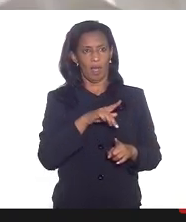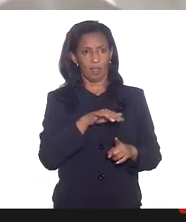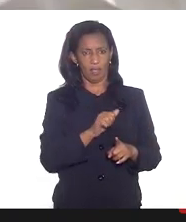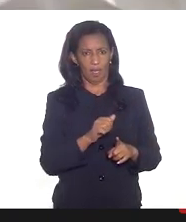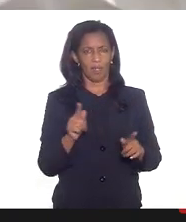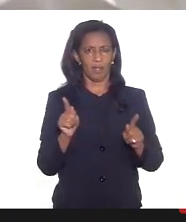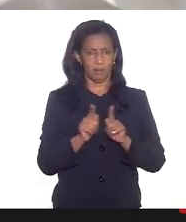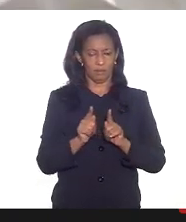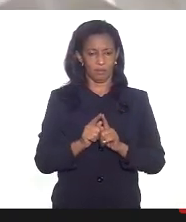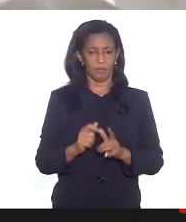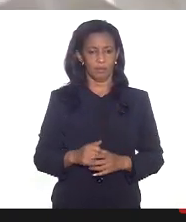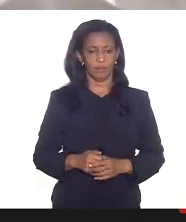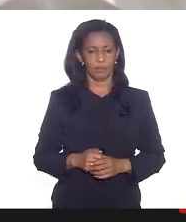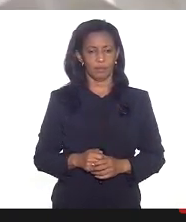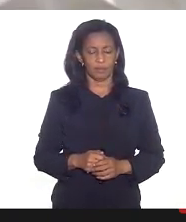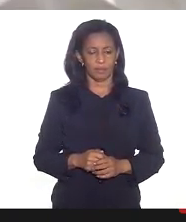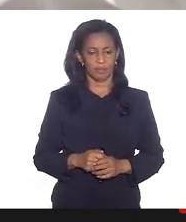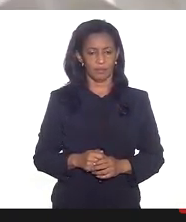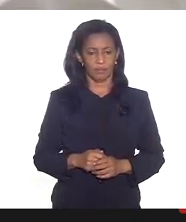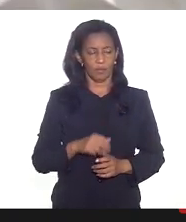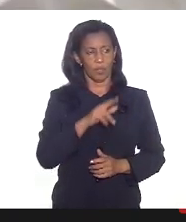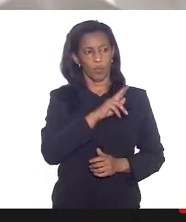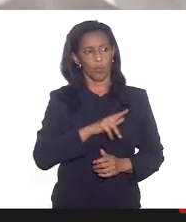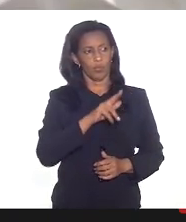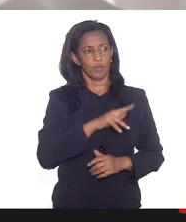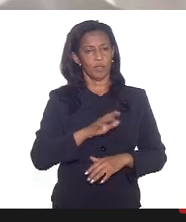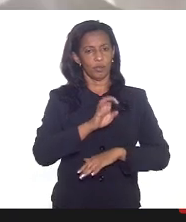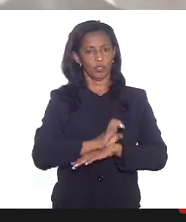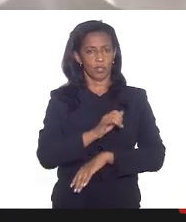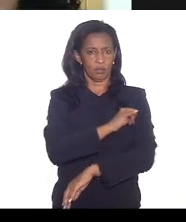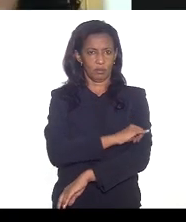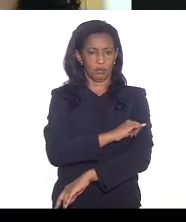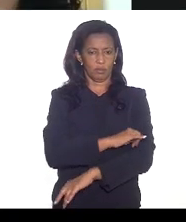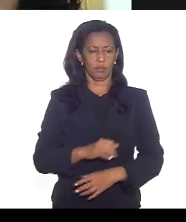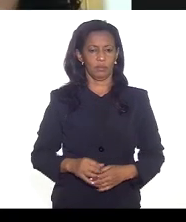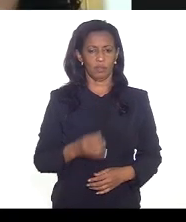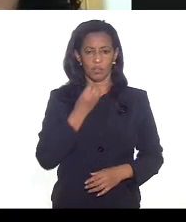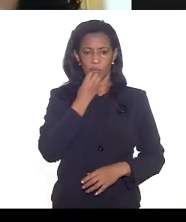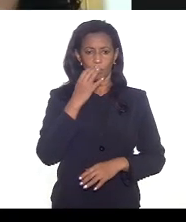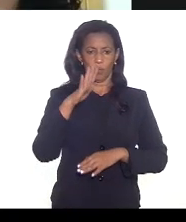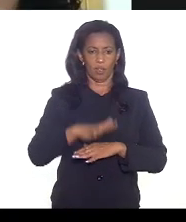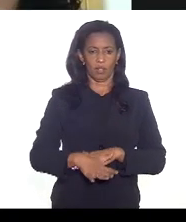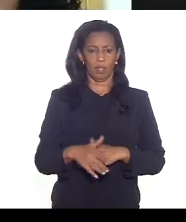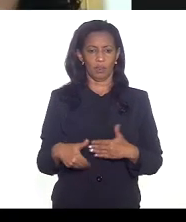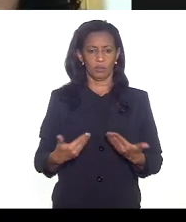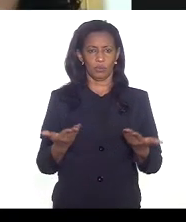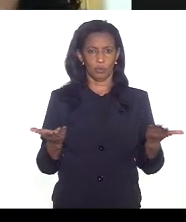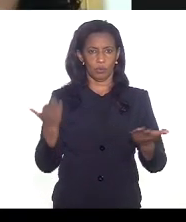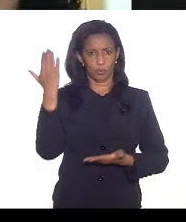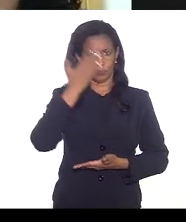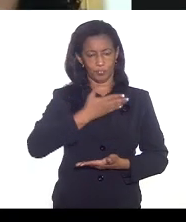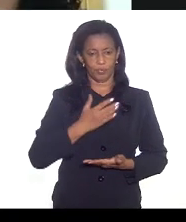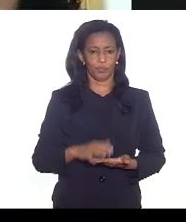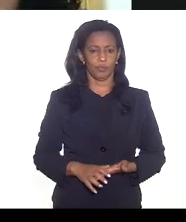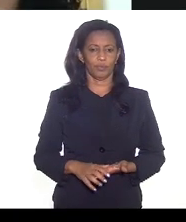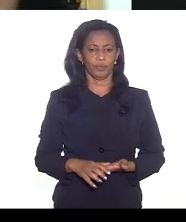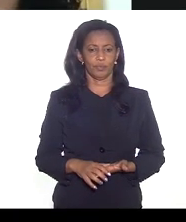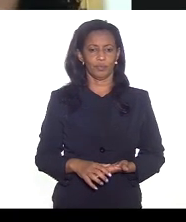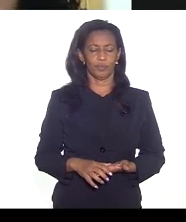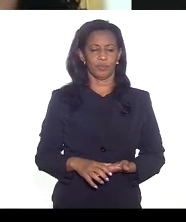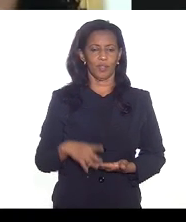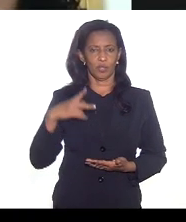fazer também uma congregação Doutora Monique da Universidade do Estado do Rio de Janeiro Boa tarde a todos presentes Boa tarde as